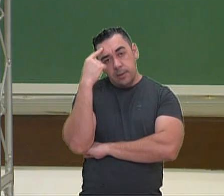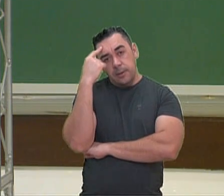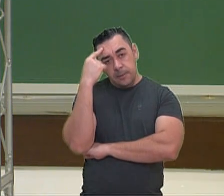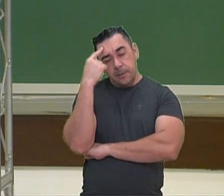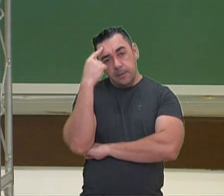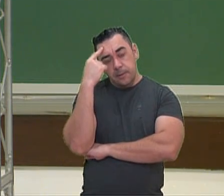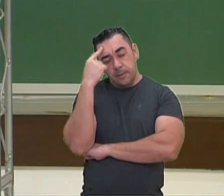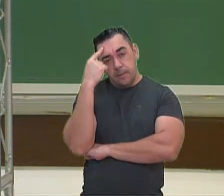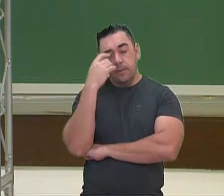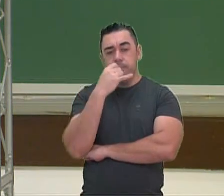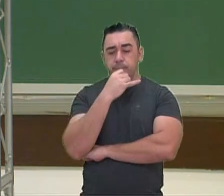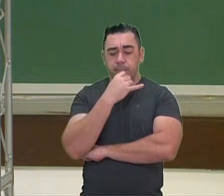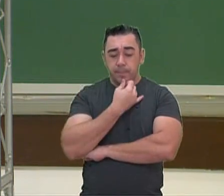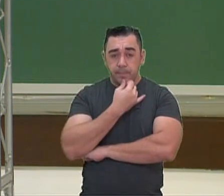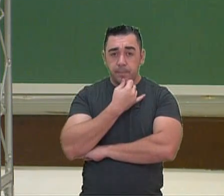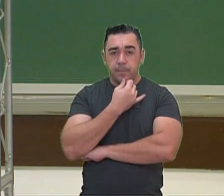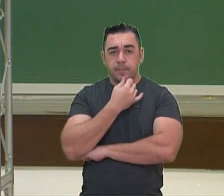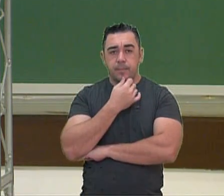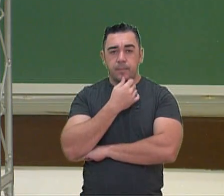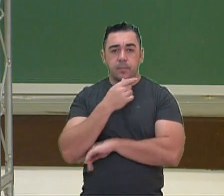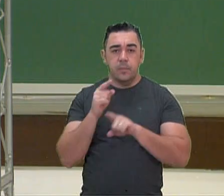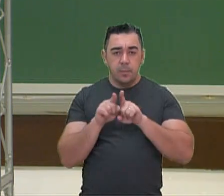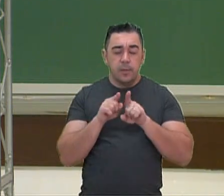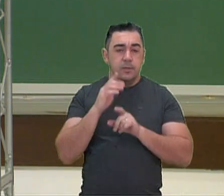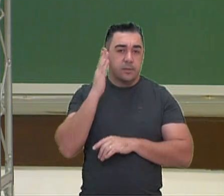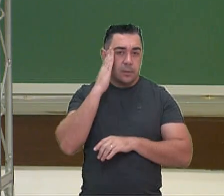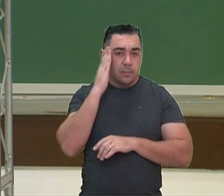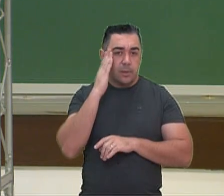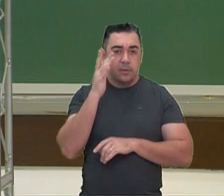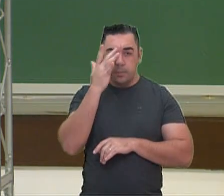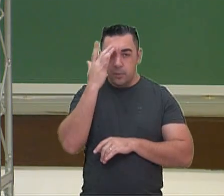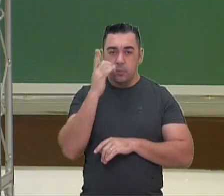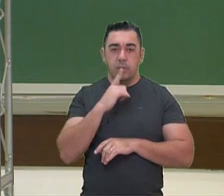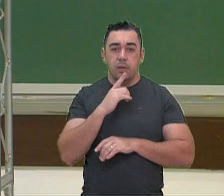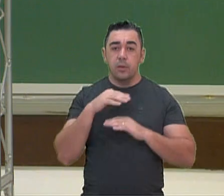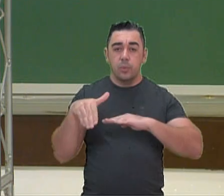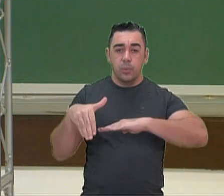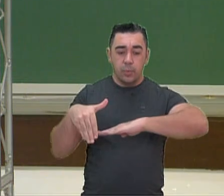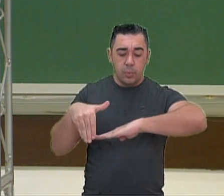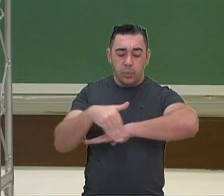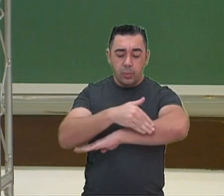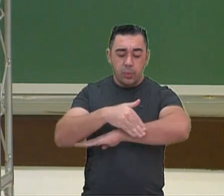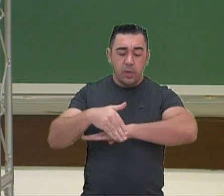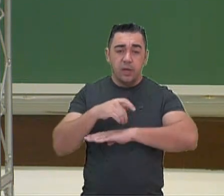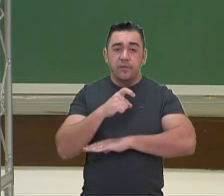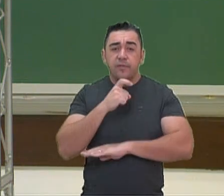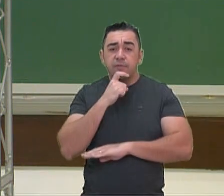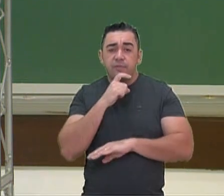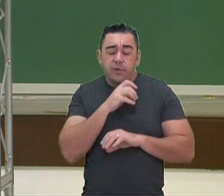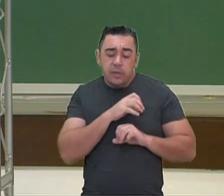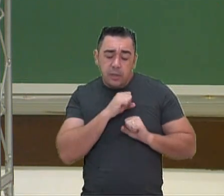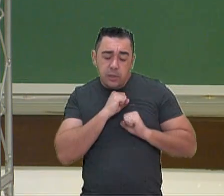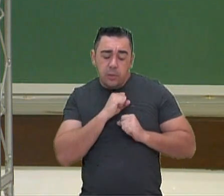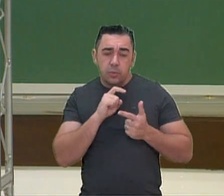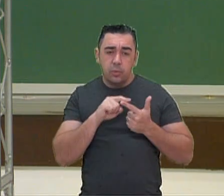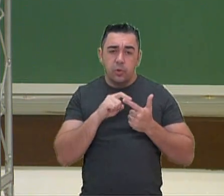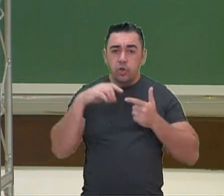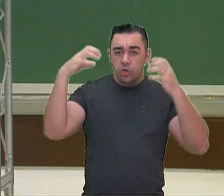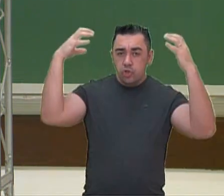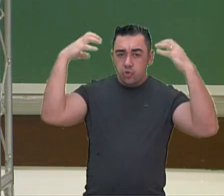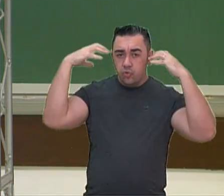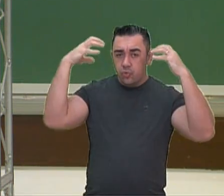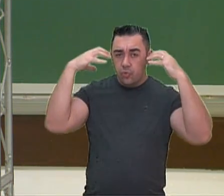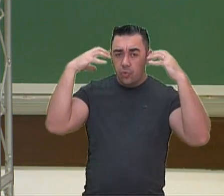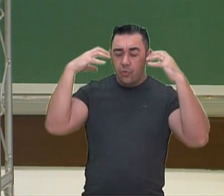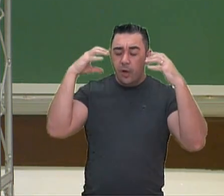uma tristeza de saber que nós temos pessoas passando frio, se molhando com a chuva, passando